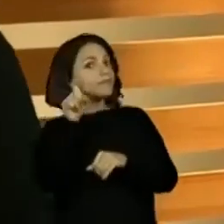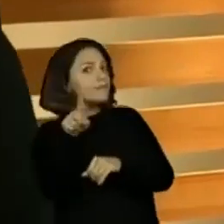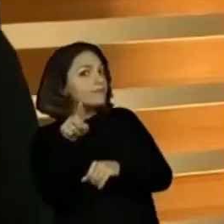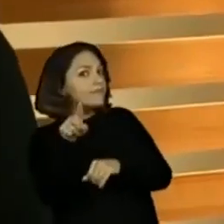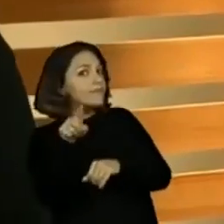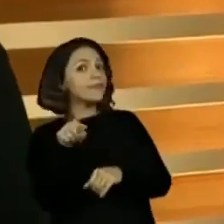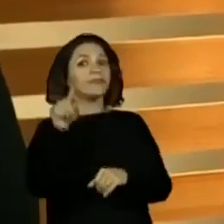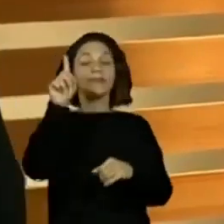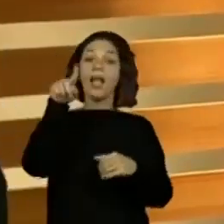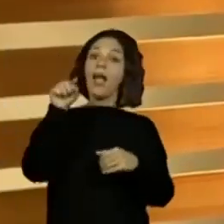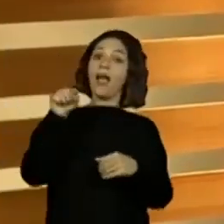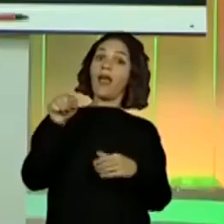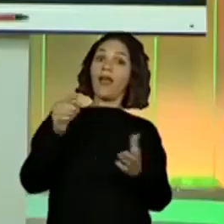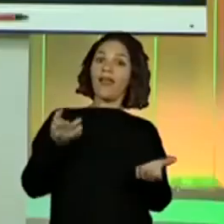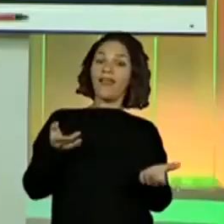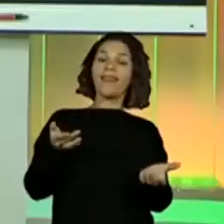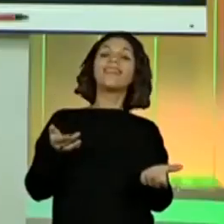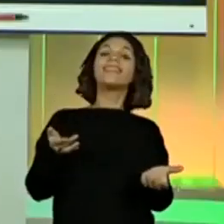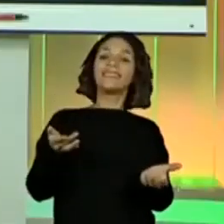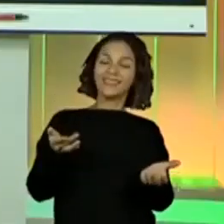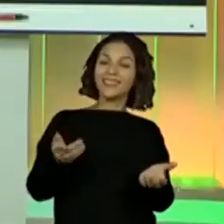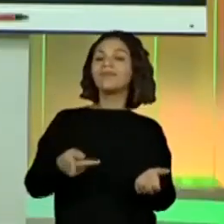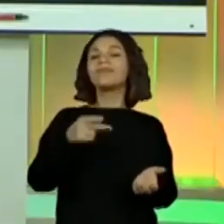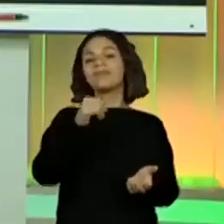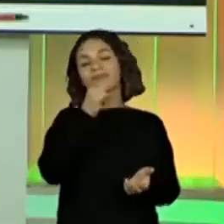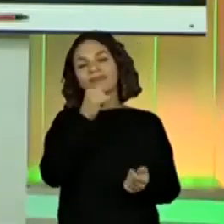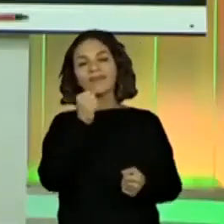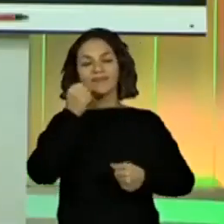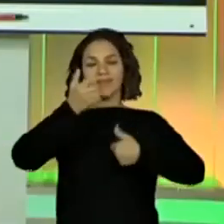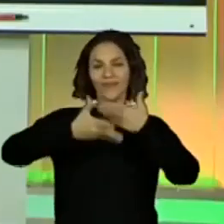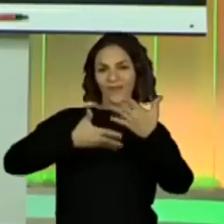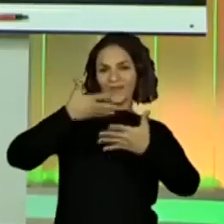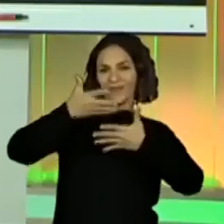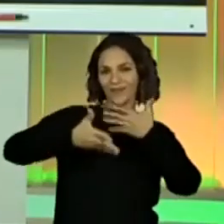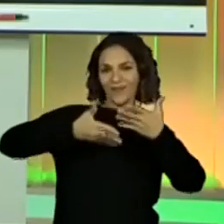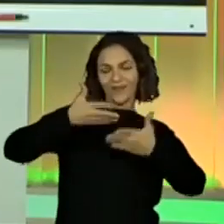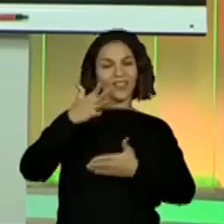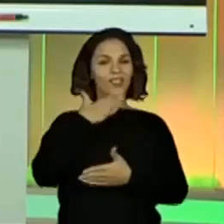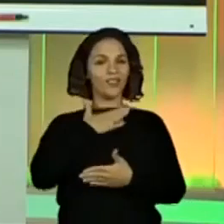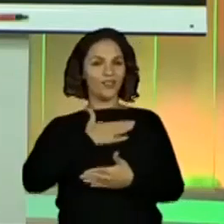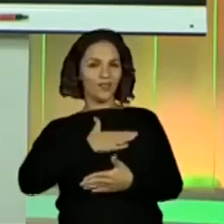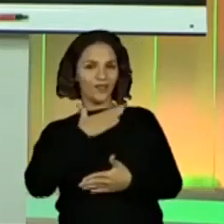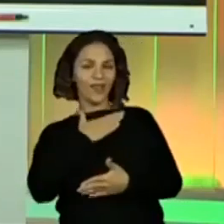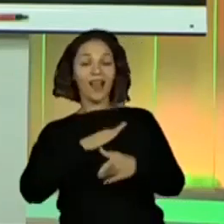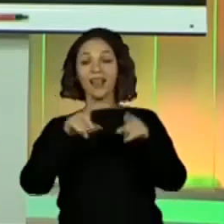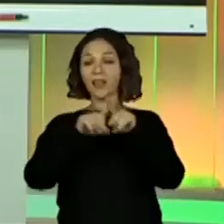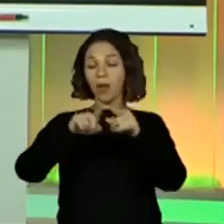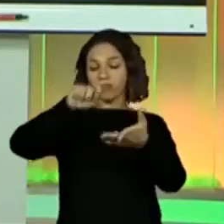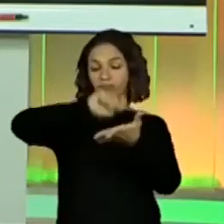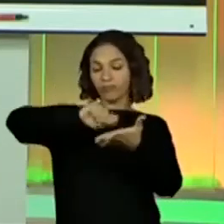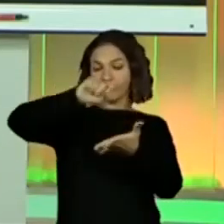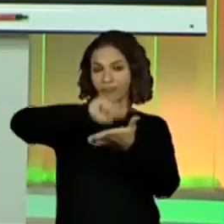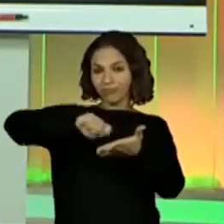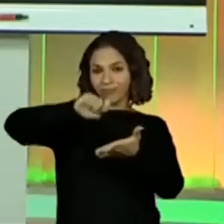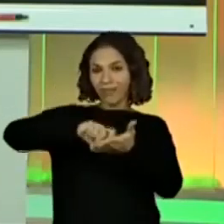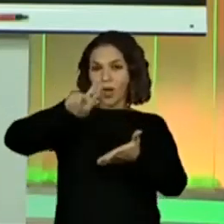falarmos pausadamente, é porque conseguimos pontuar a nossa frase, tá